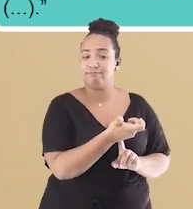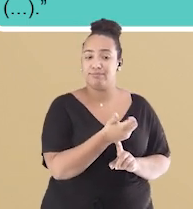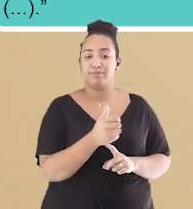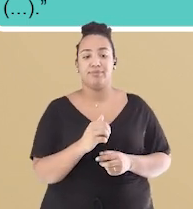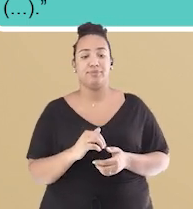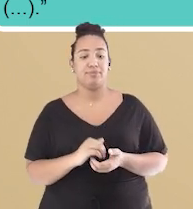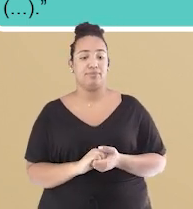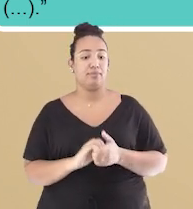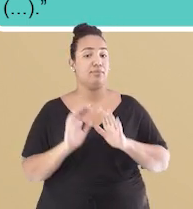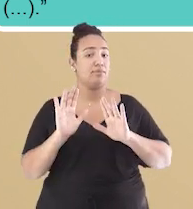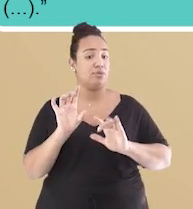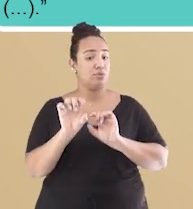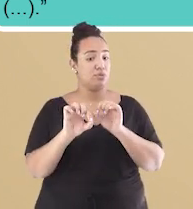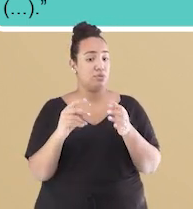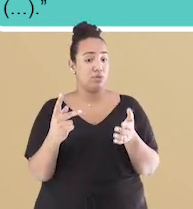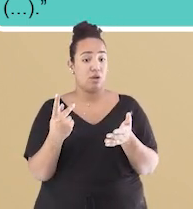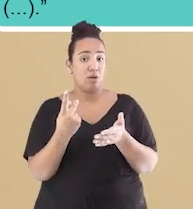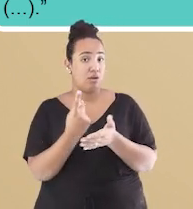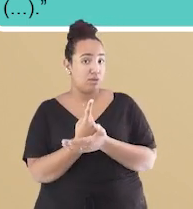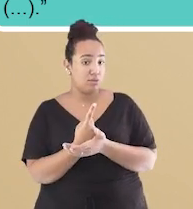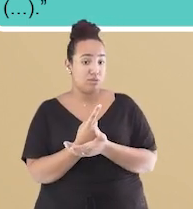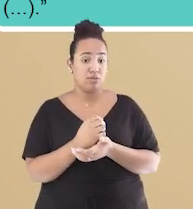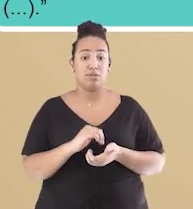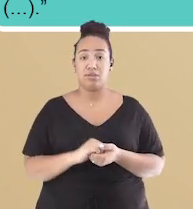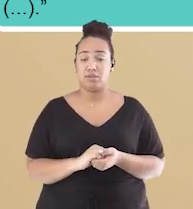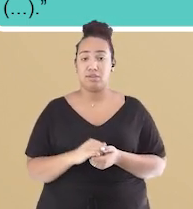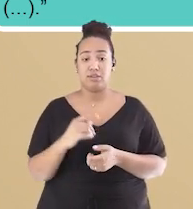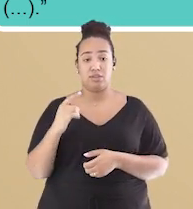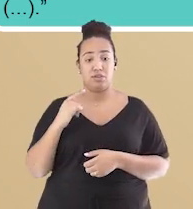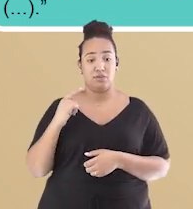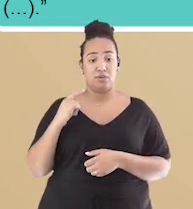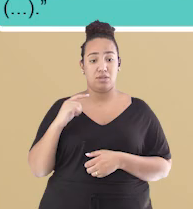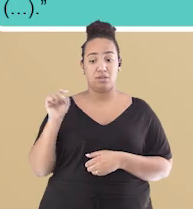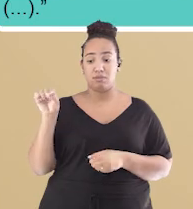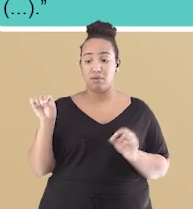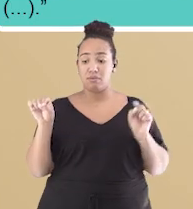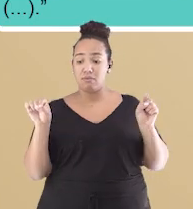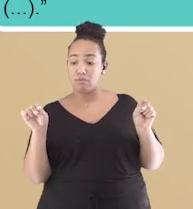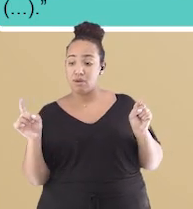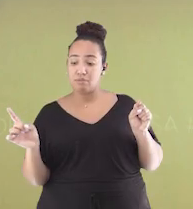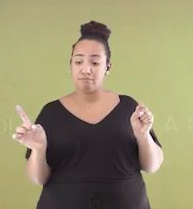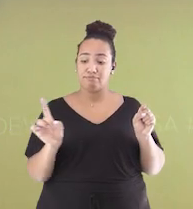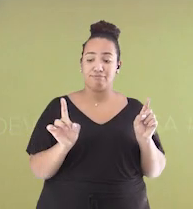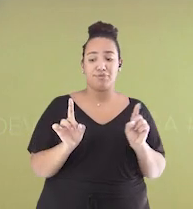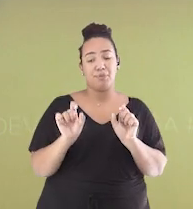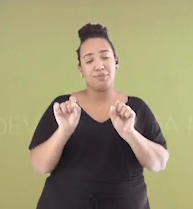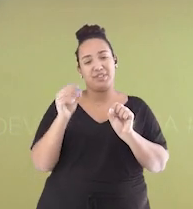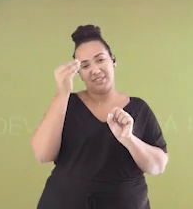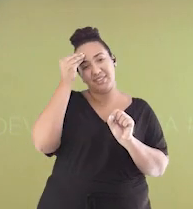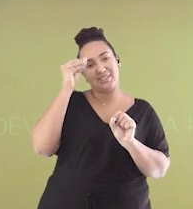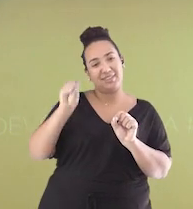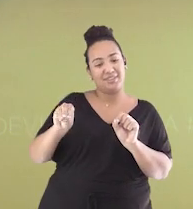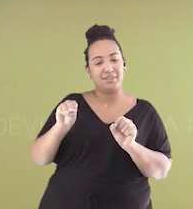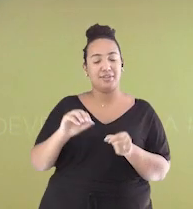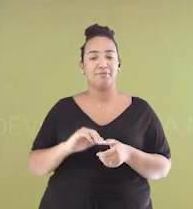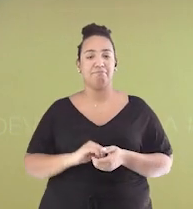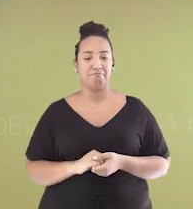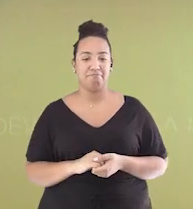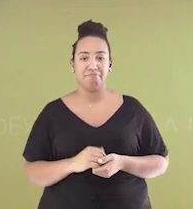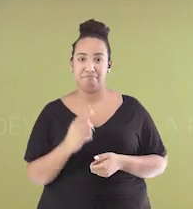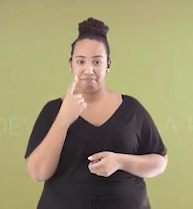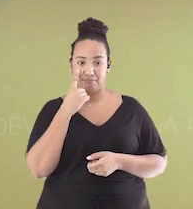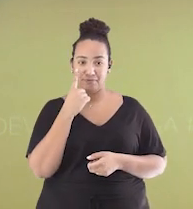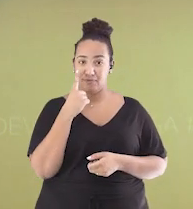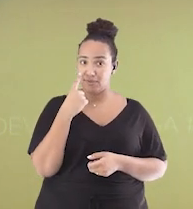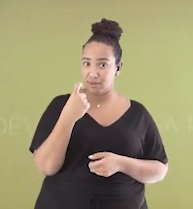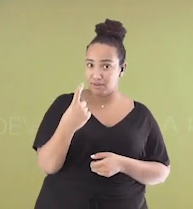nesse entrementes, esse ou aquele embarcasse em uma canoa furada. Interessante e muito